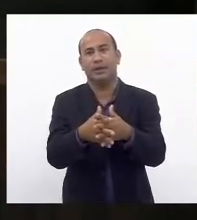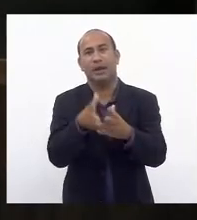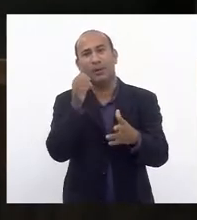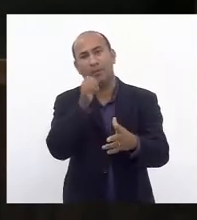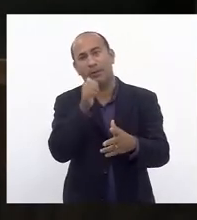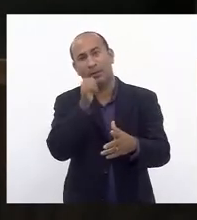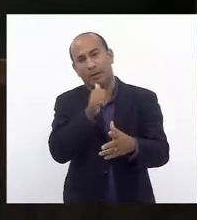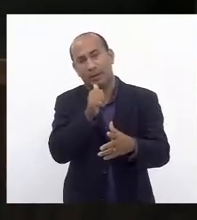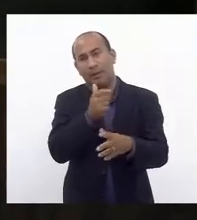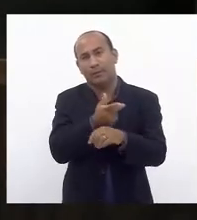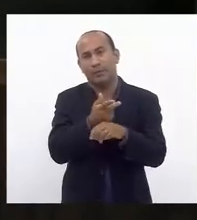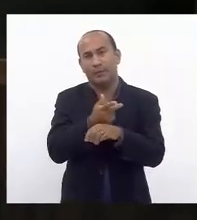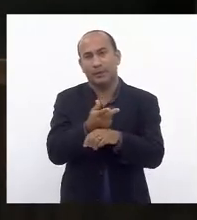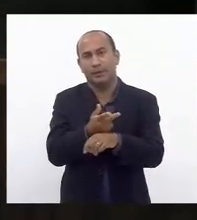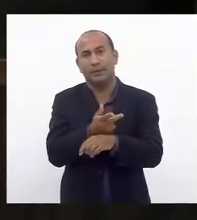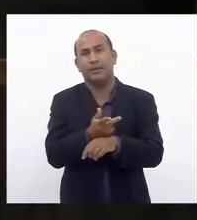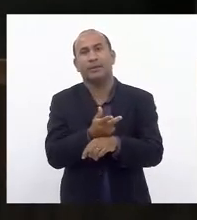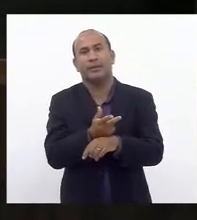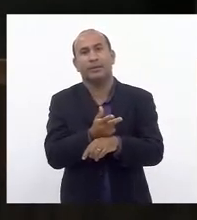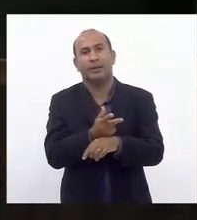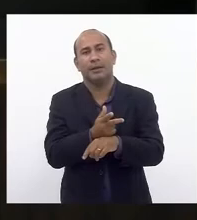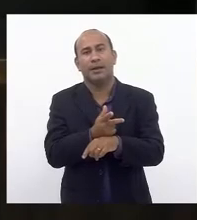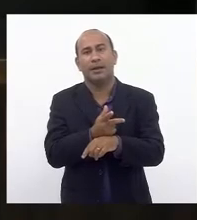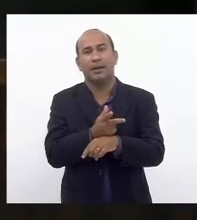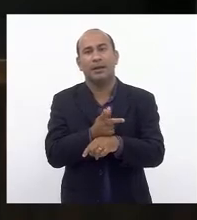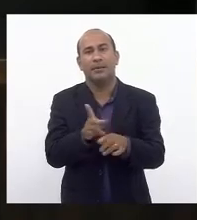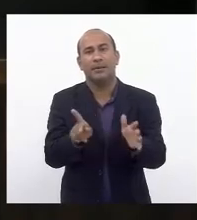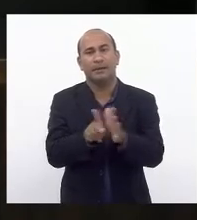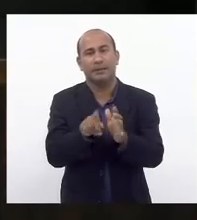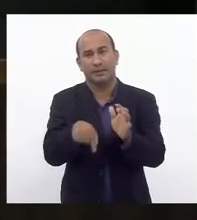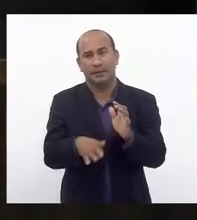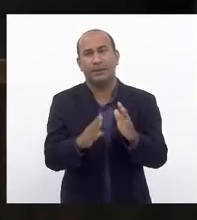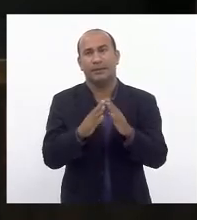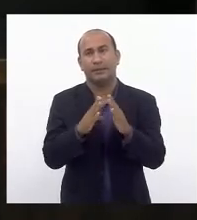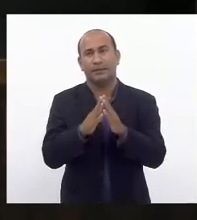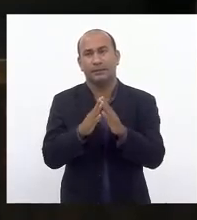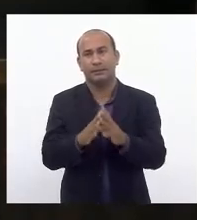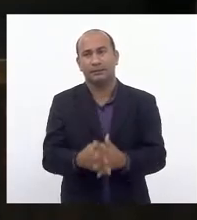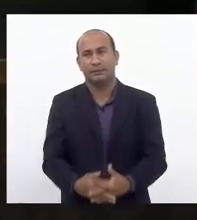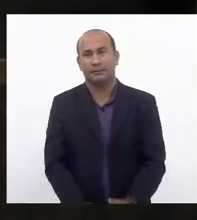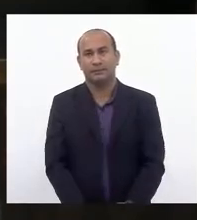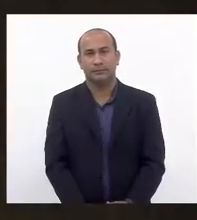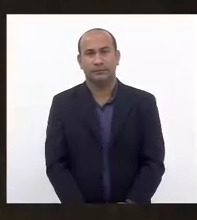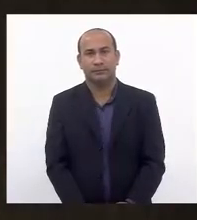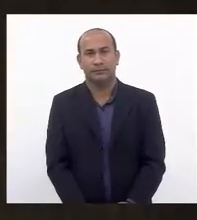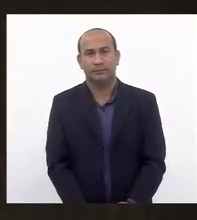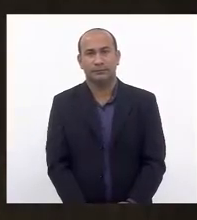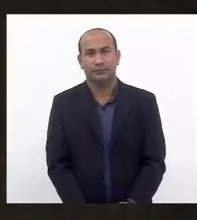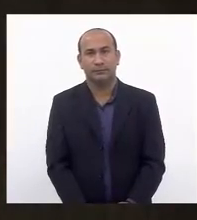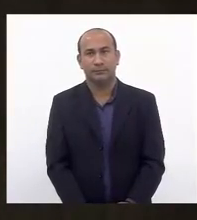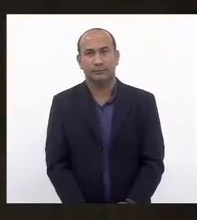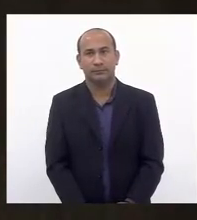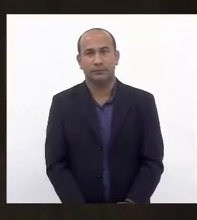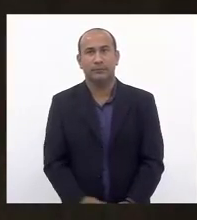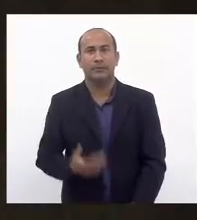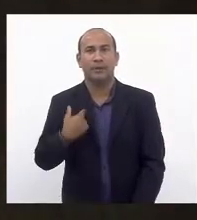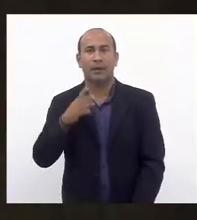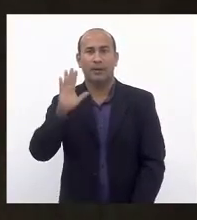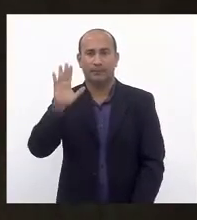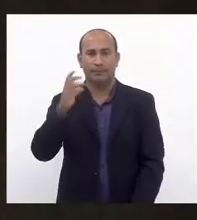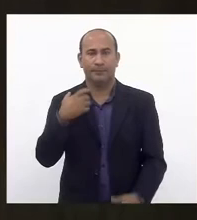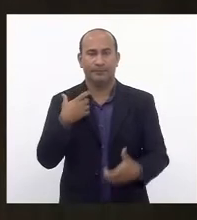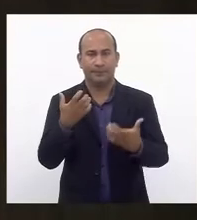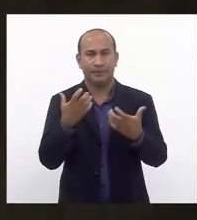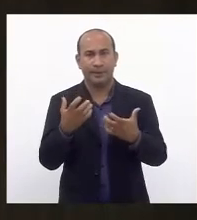com a Procuradoria... que representa juridicamente a casa, só para chamar a atenção. Então, senhor presidente, pela ordem, eu quero,